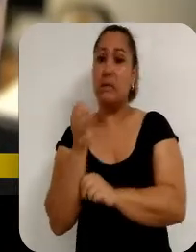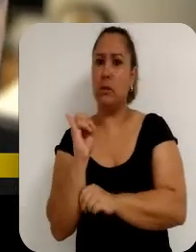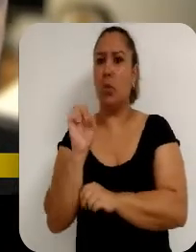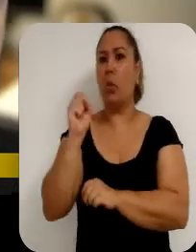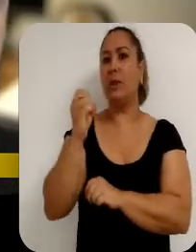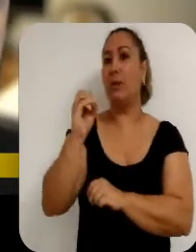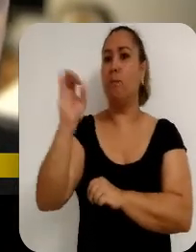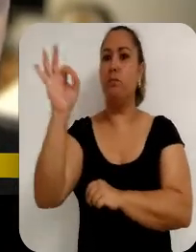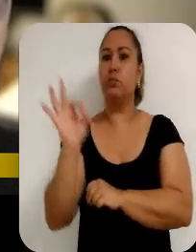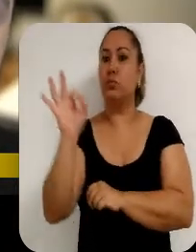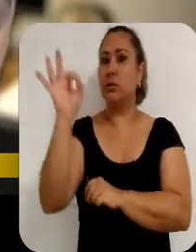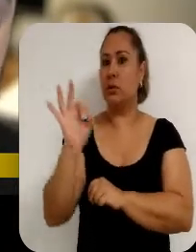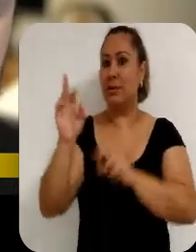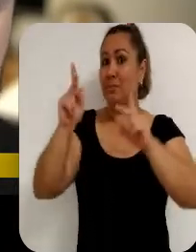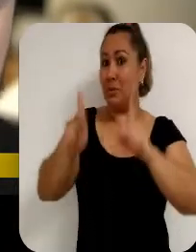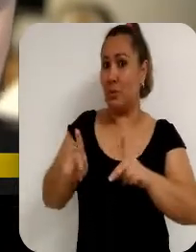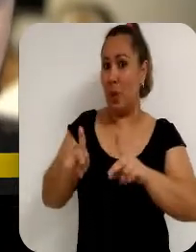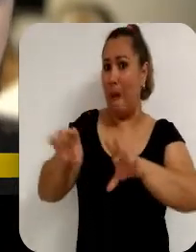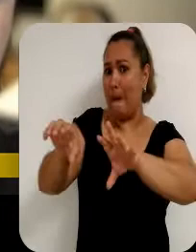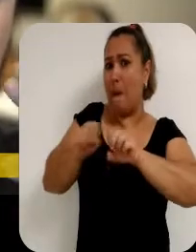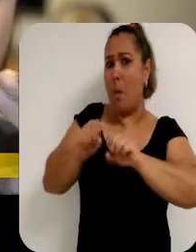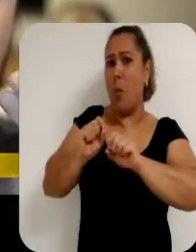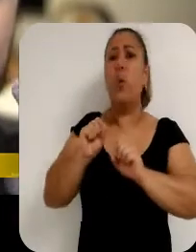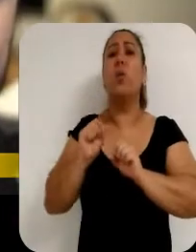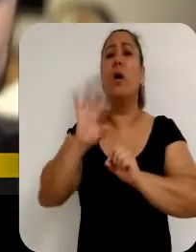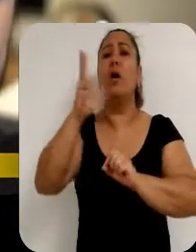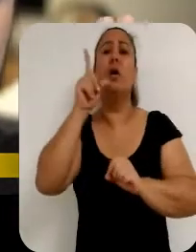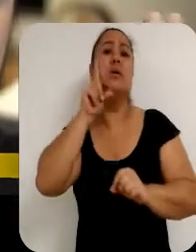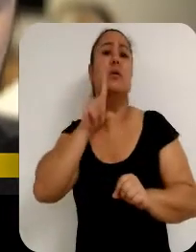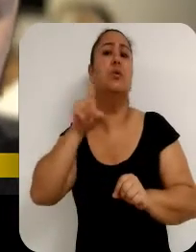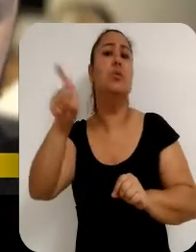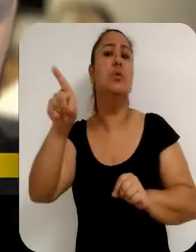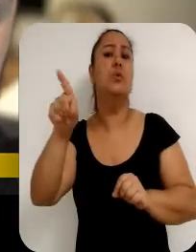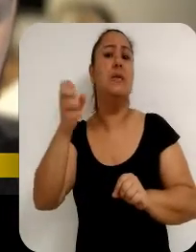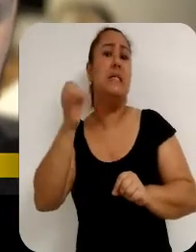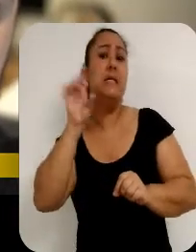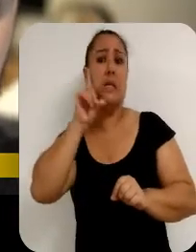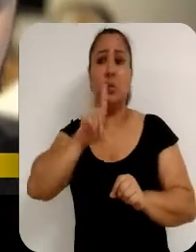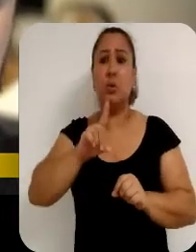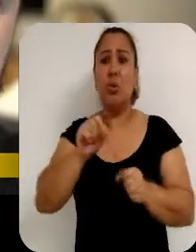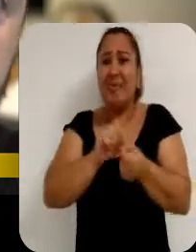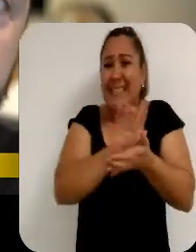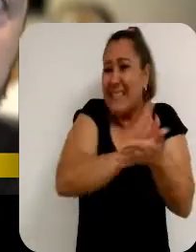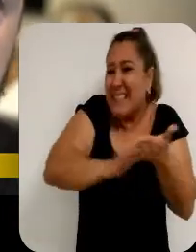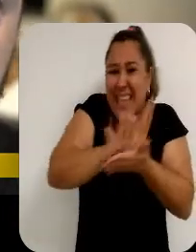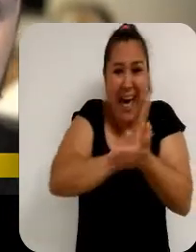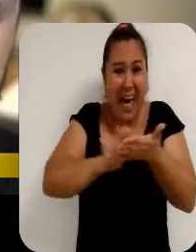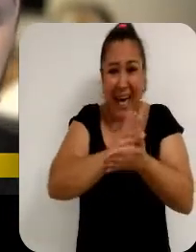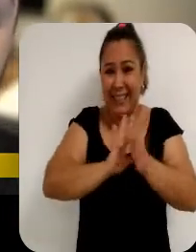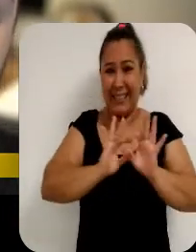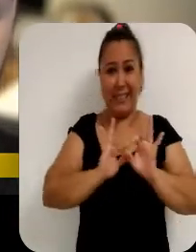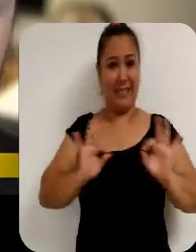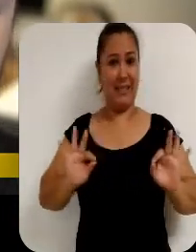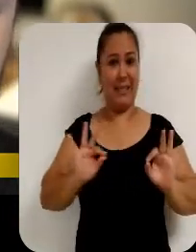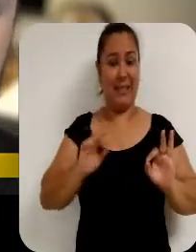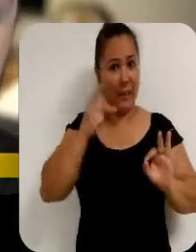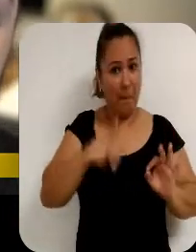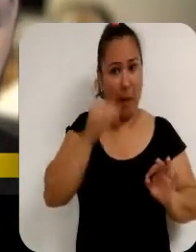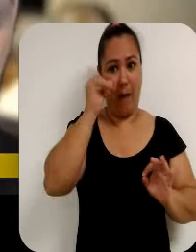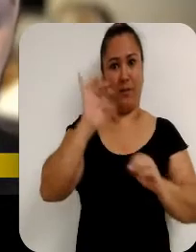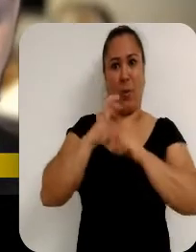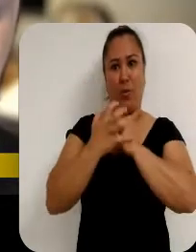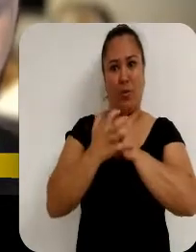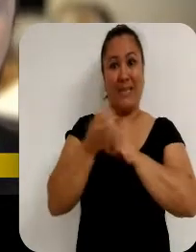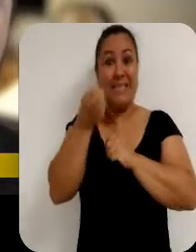que aconteceria com os Estados Unidos se os Estados Unidos não fizesse nada? Se os Estados Unidos não fizesse nada por essa